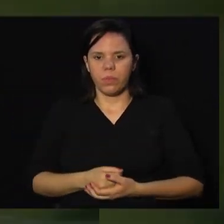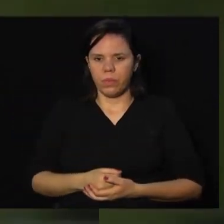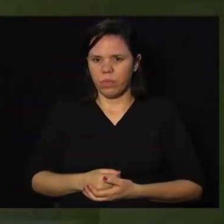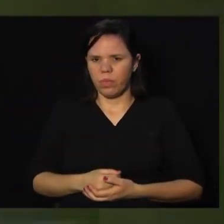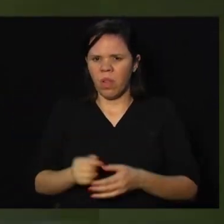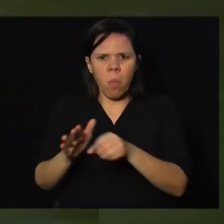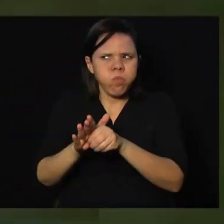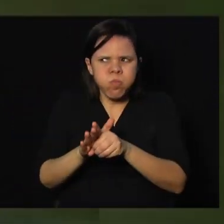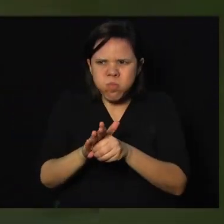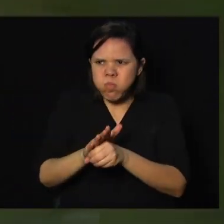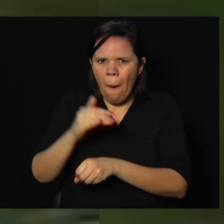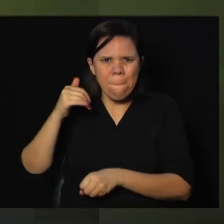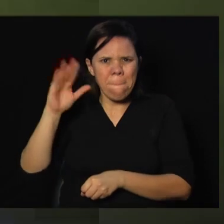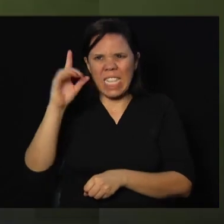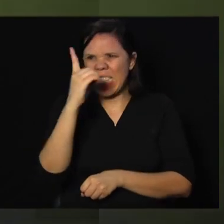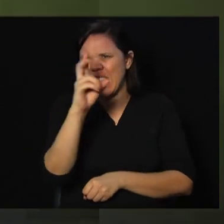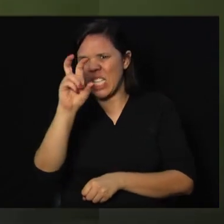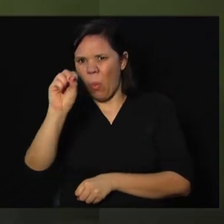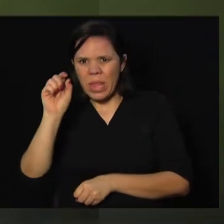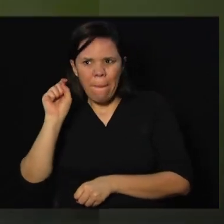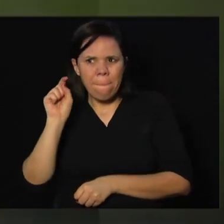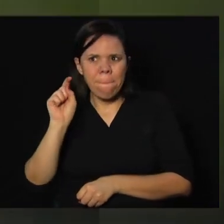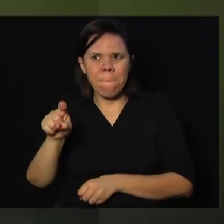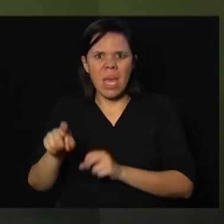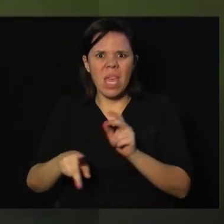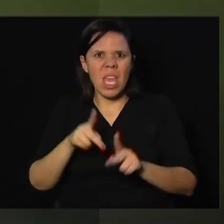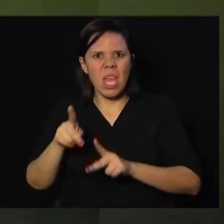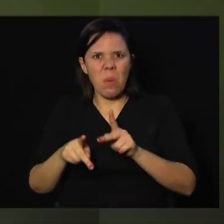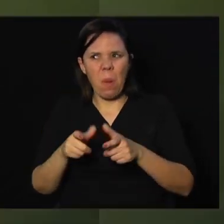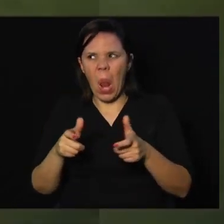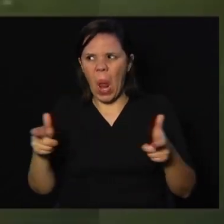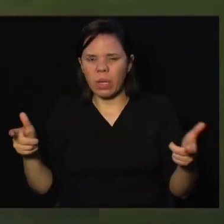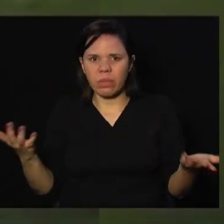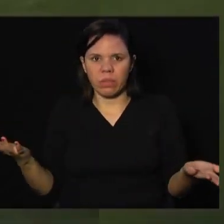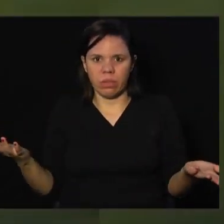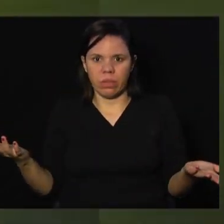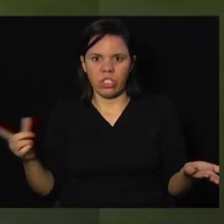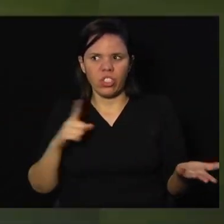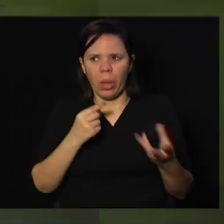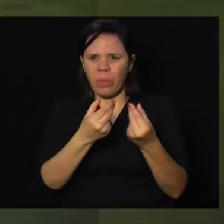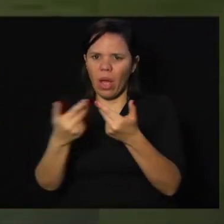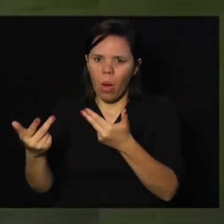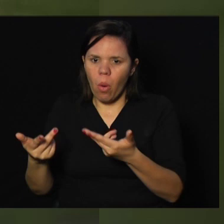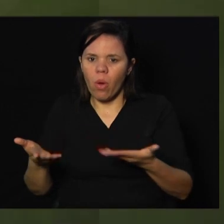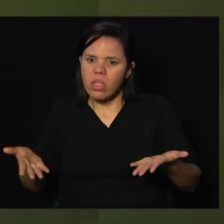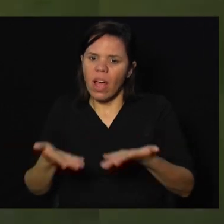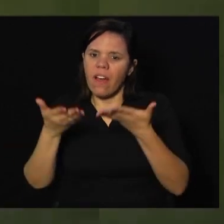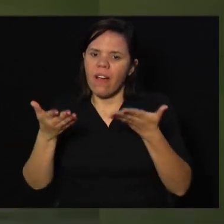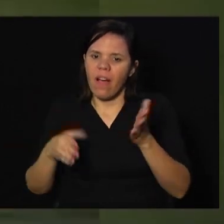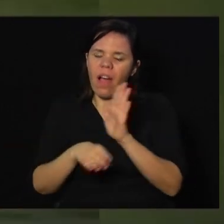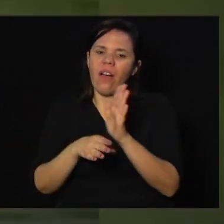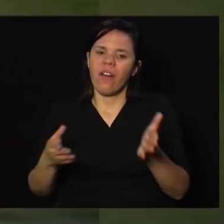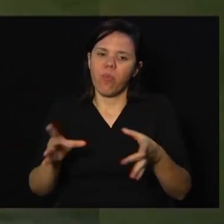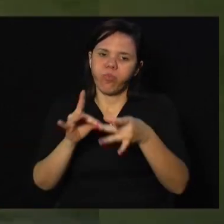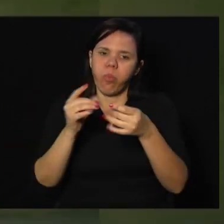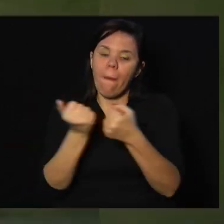mais de quase 150 mil pessoas, então tinha mais coisas contra do que a favor para a Ponte, né? Mas eu acho